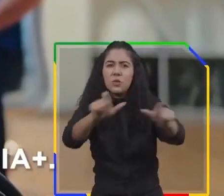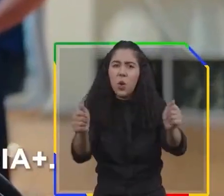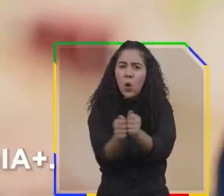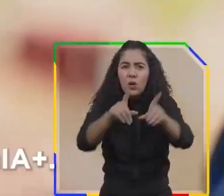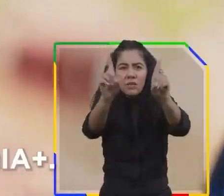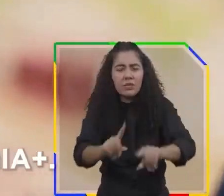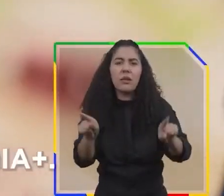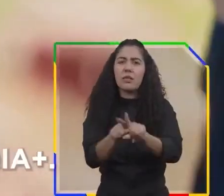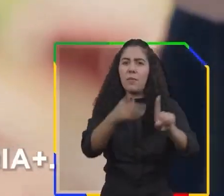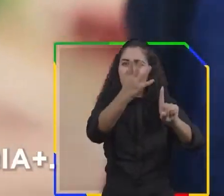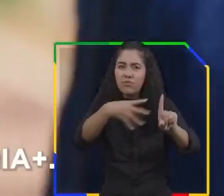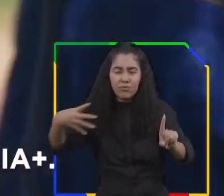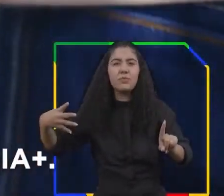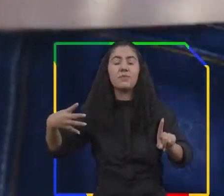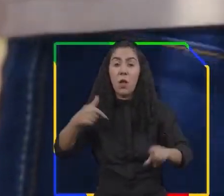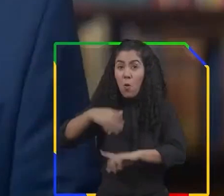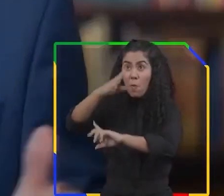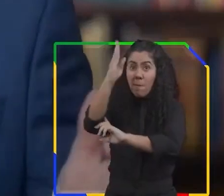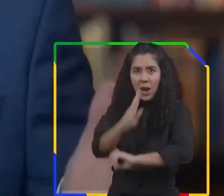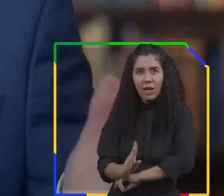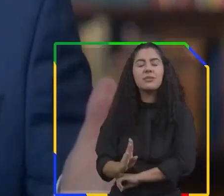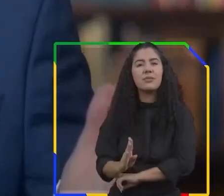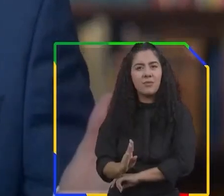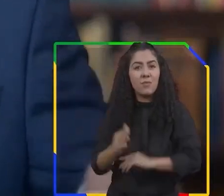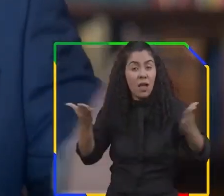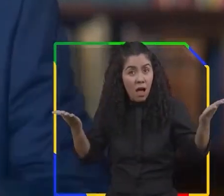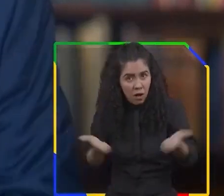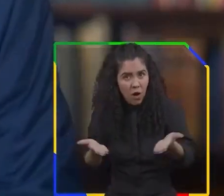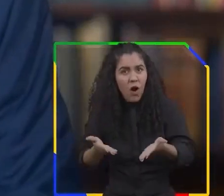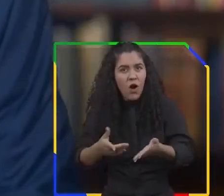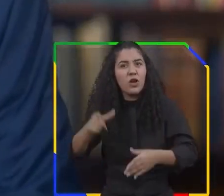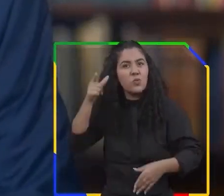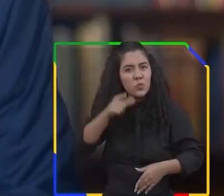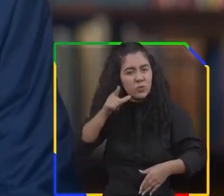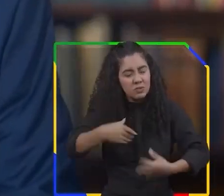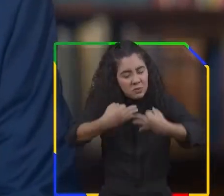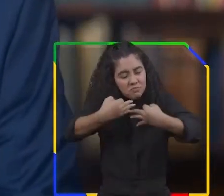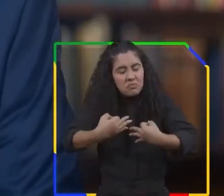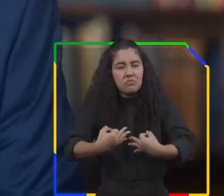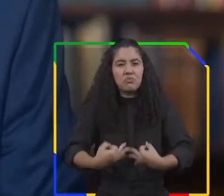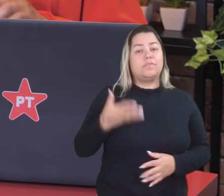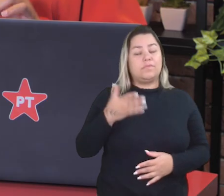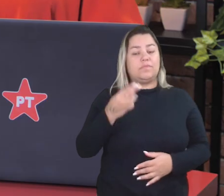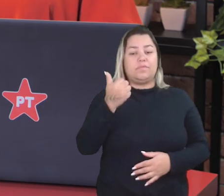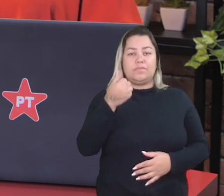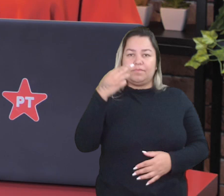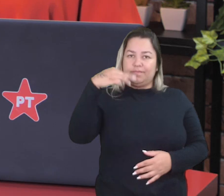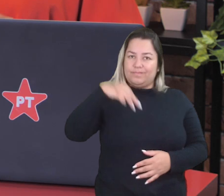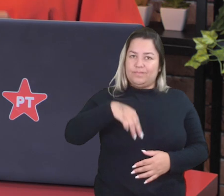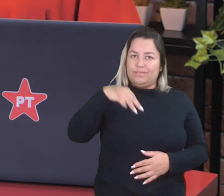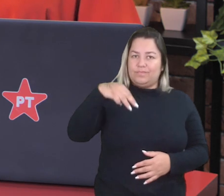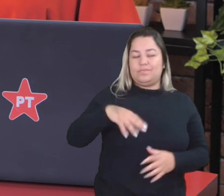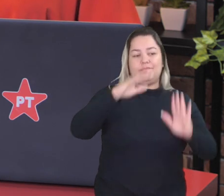com deficiência e LGBTQIA+. O Brasil se reencontrou com a civilização. Esse foi